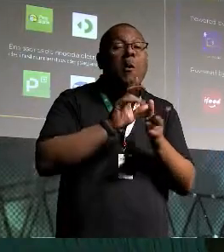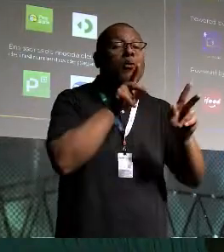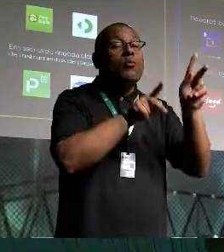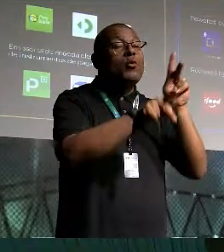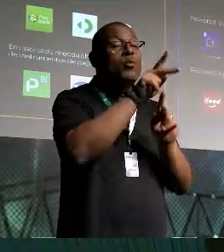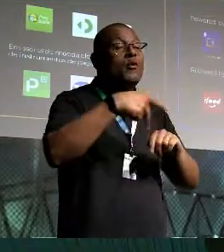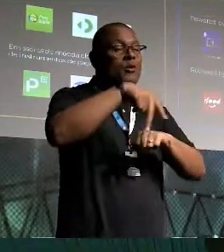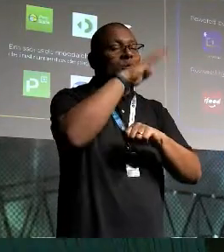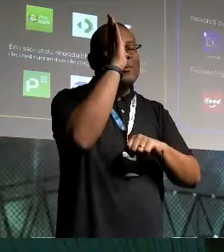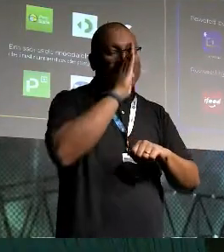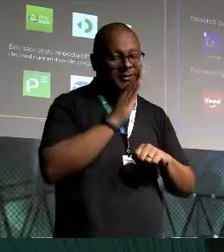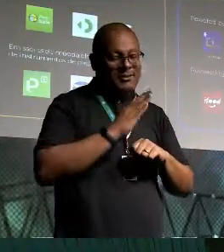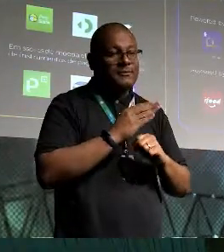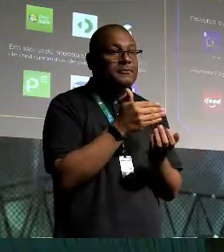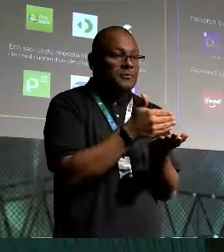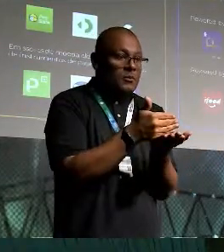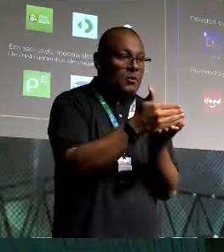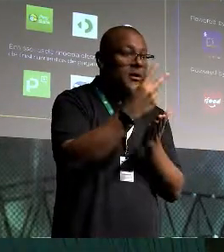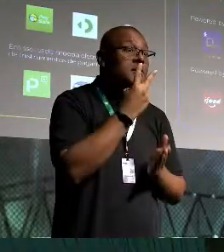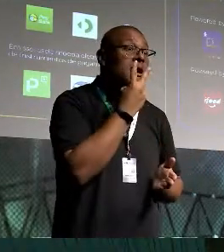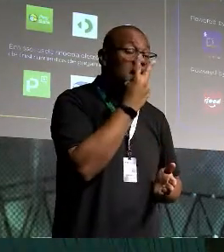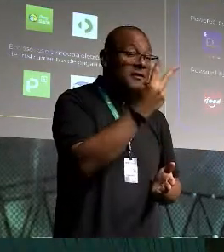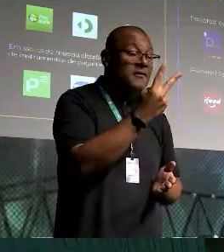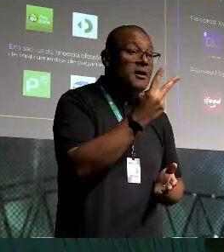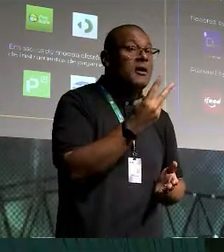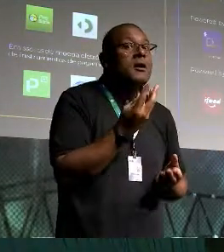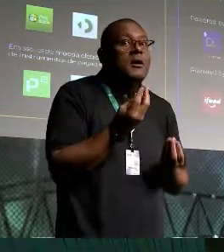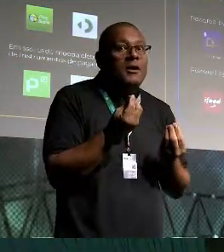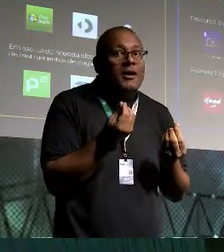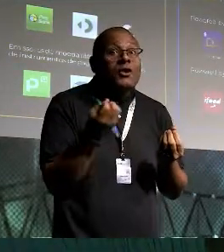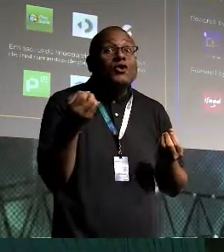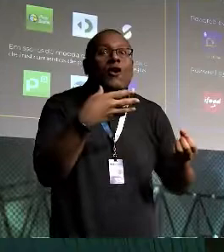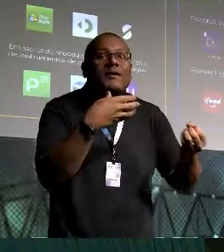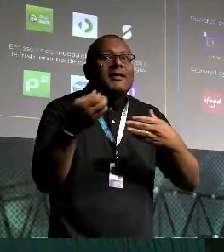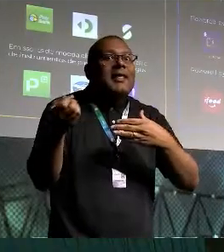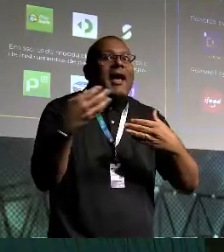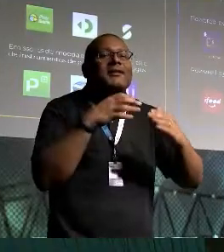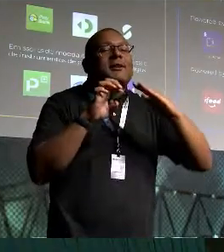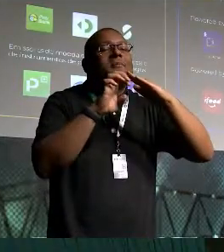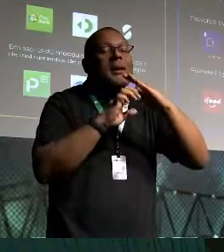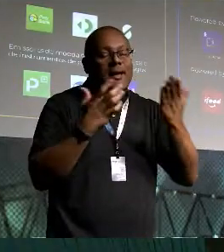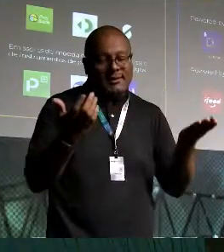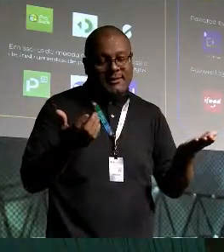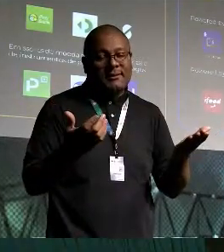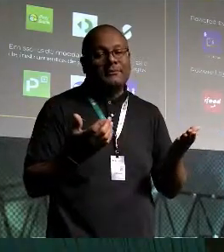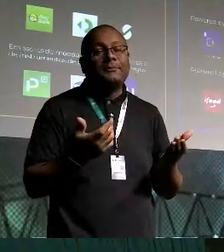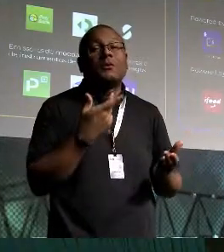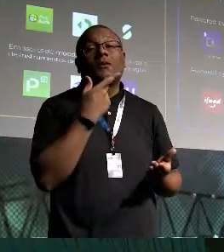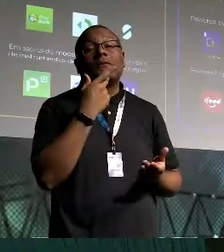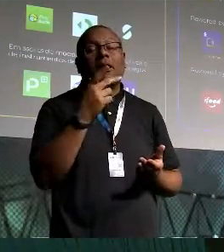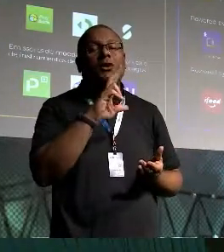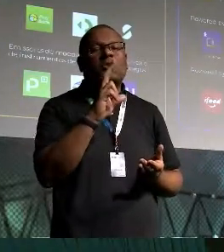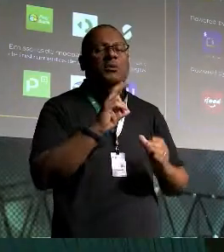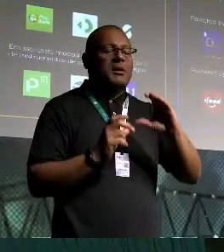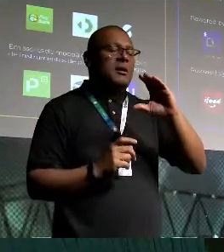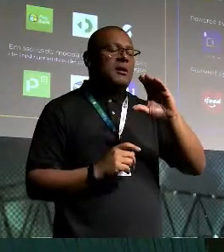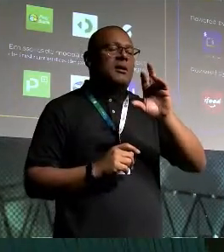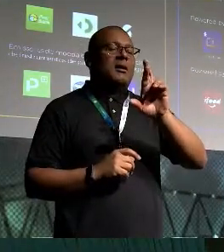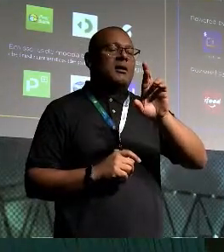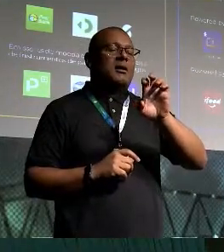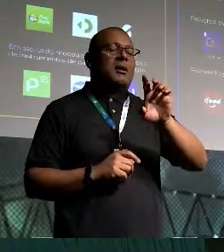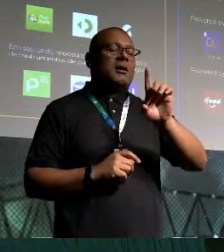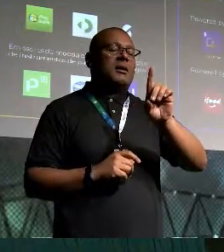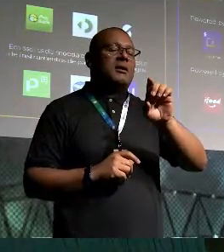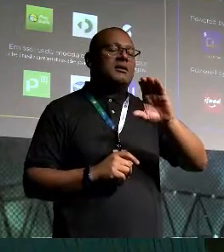população. Então, a gente começa a ver alguns sabores de instituições aparecendo, como as credenciadoras, né, as empresas